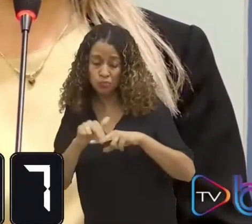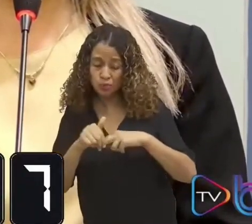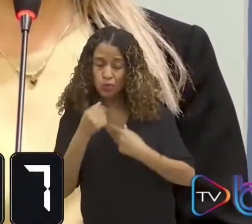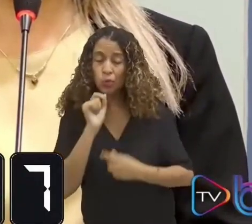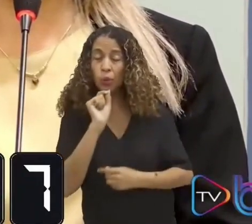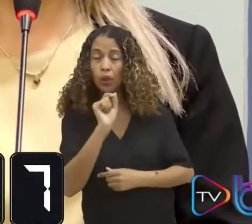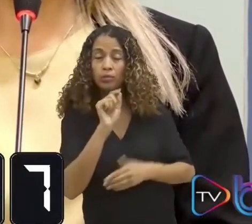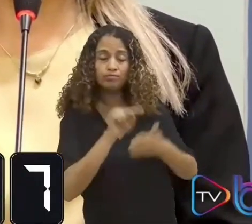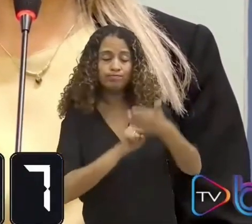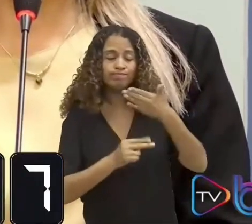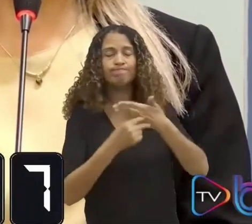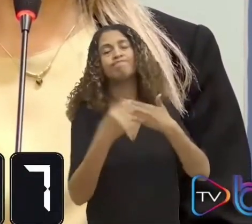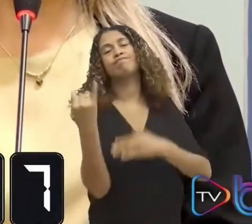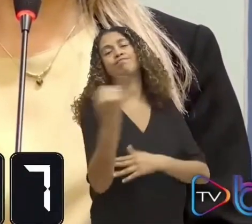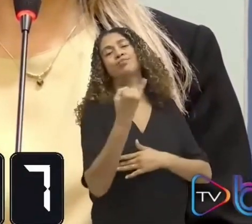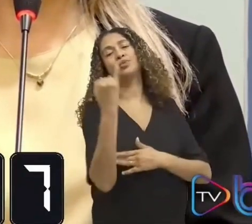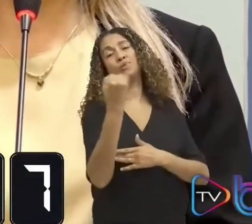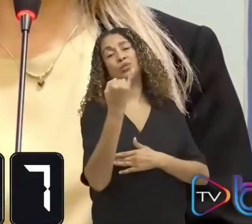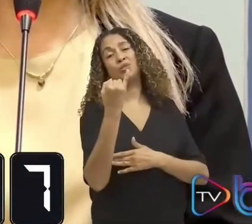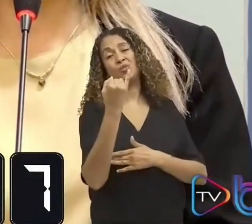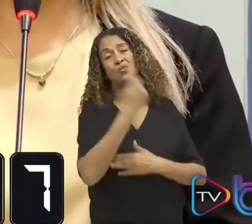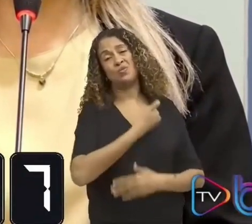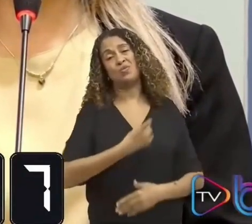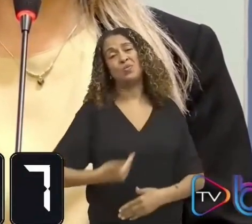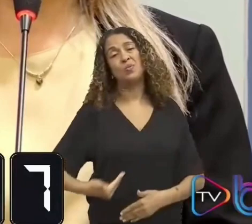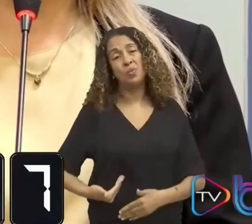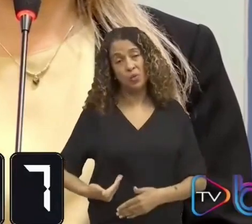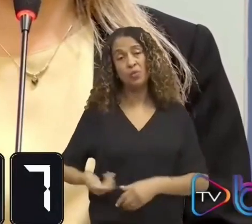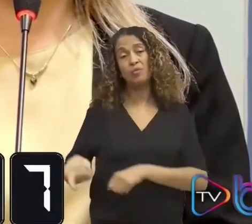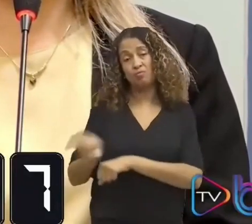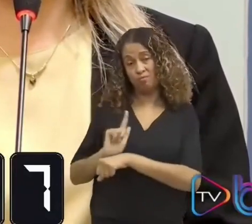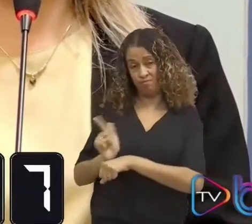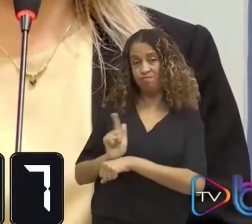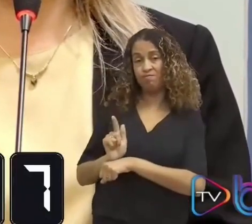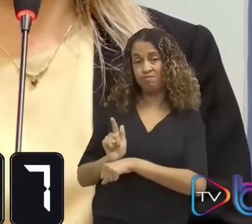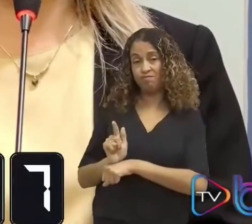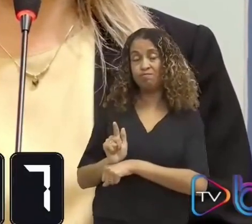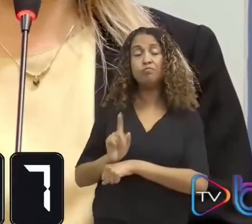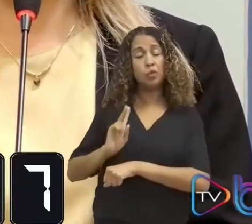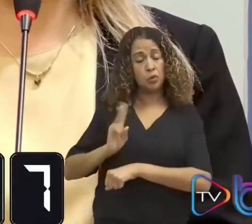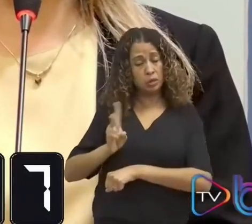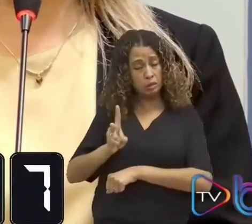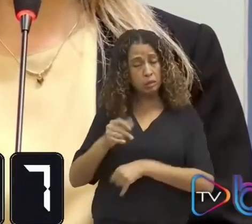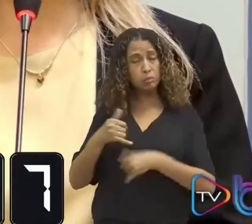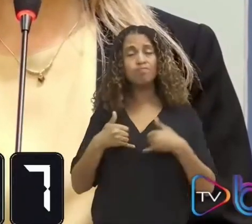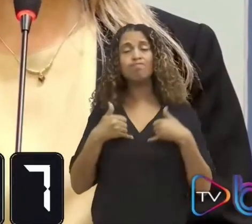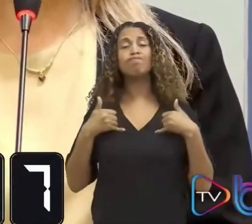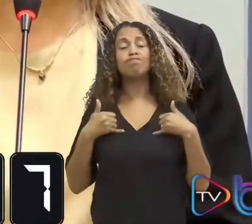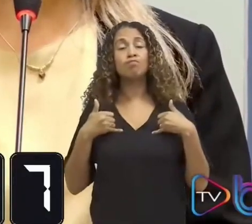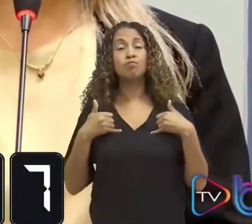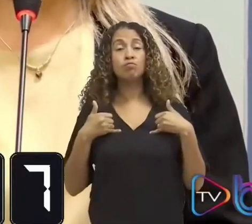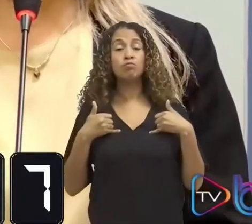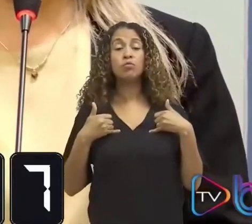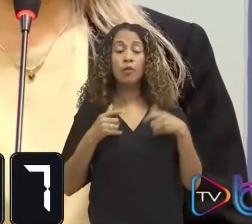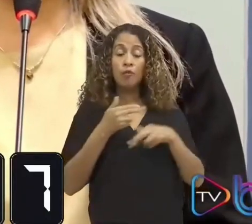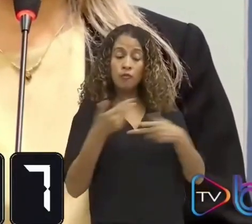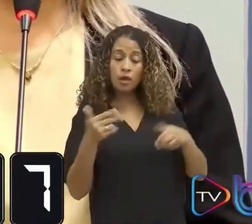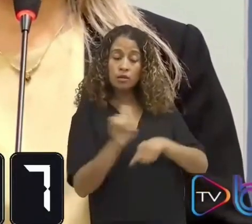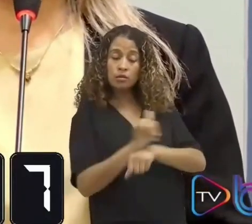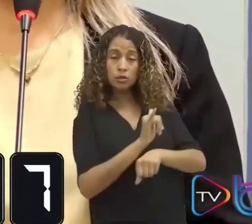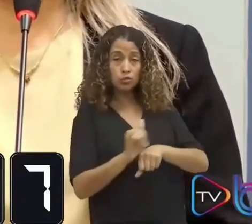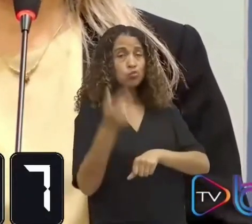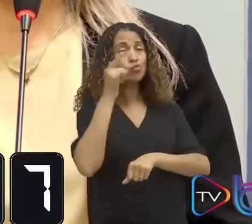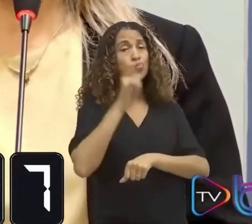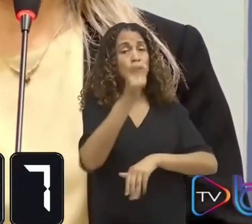indispensável dentro da gestão pública. E isso eu fiz com muito orgulho, implementei várias ferramentas de